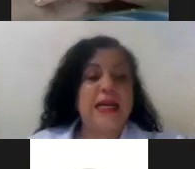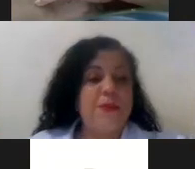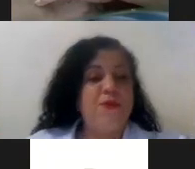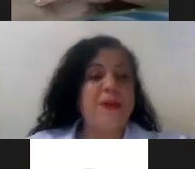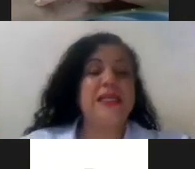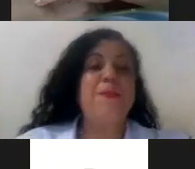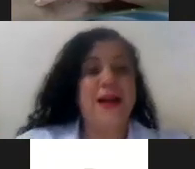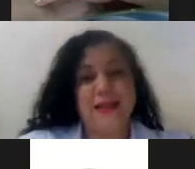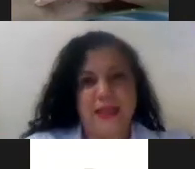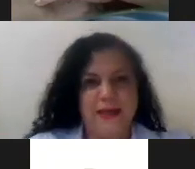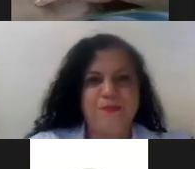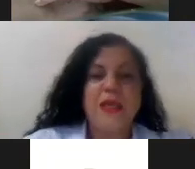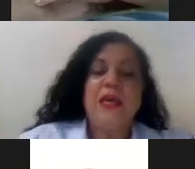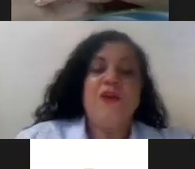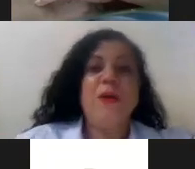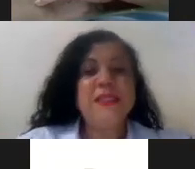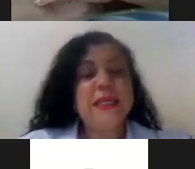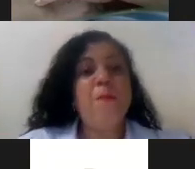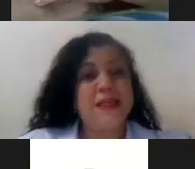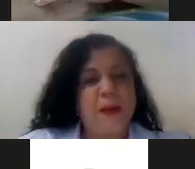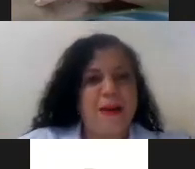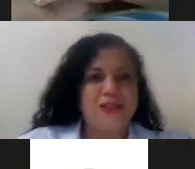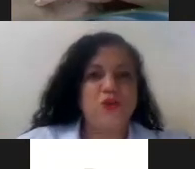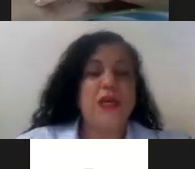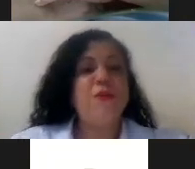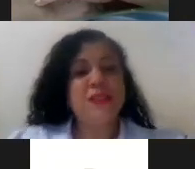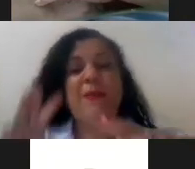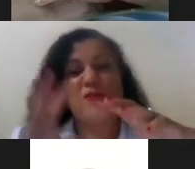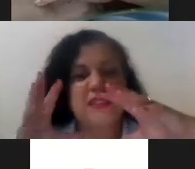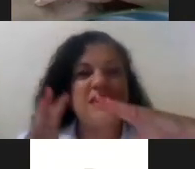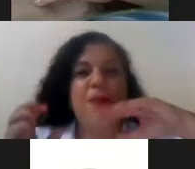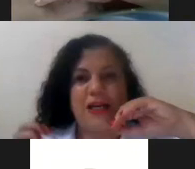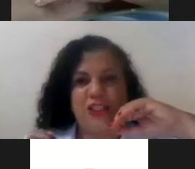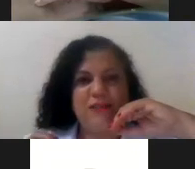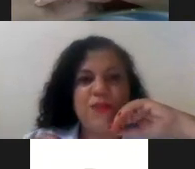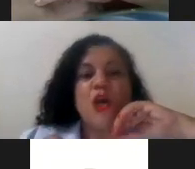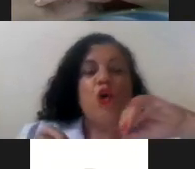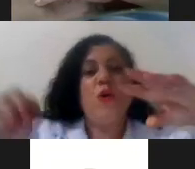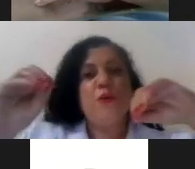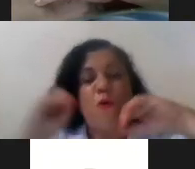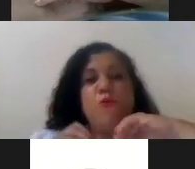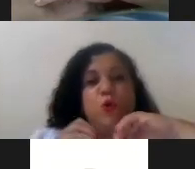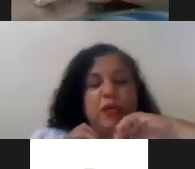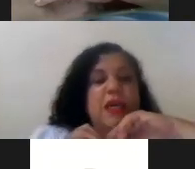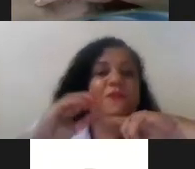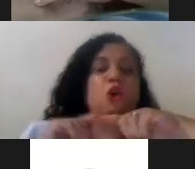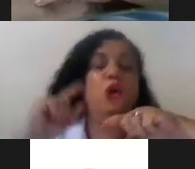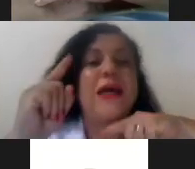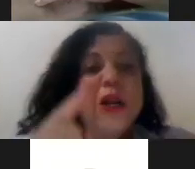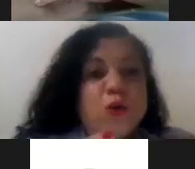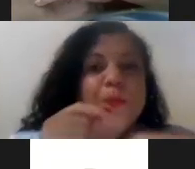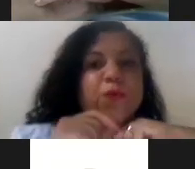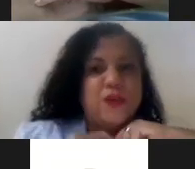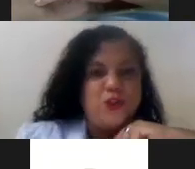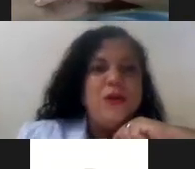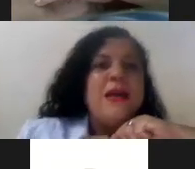está lá na cama, eu vou passar ele para a cadeira. Vamos seguir o passo a passo. Eu vou mostrar para vocês as imagens. Quando eu concluir, eu vou colocar